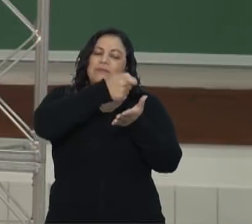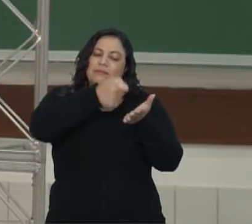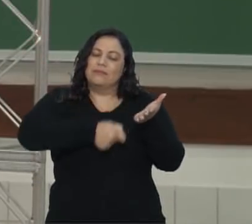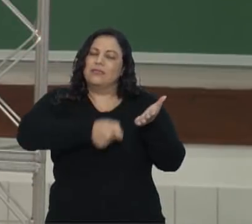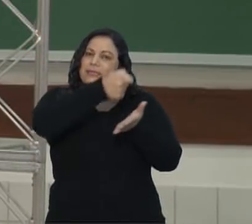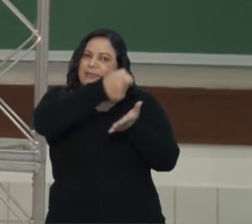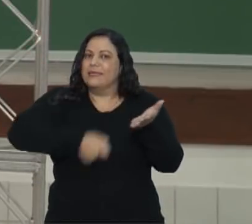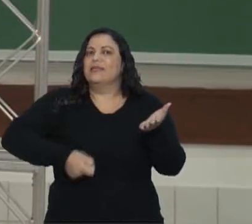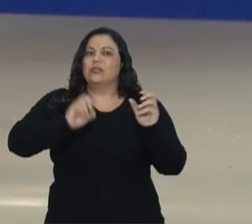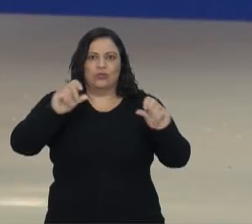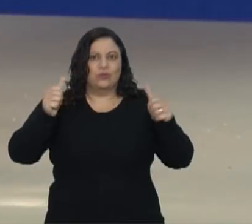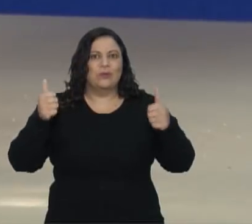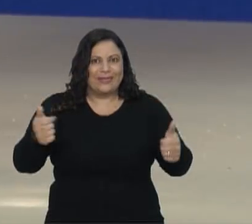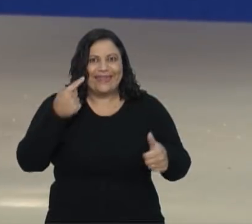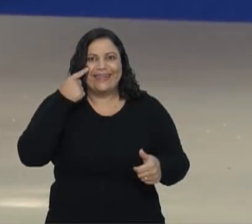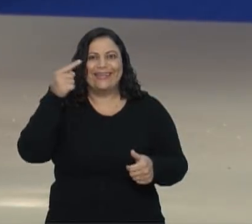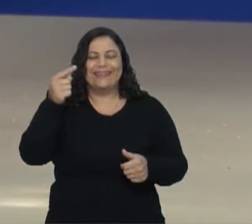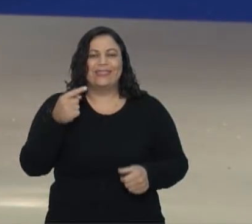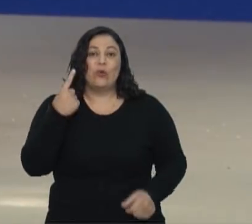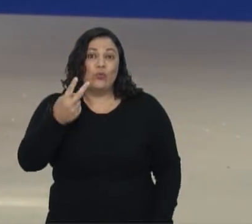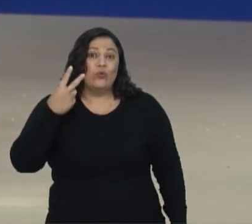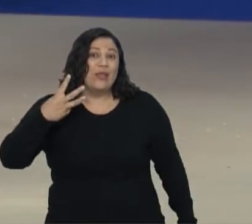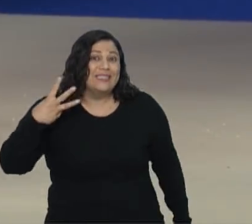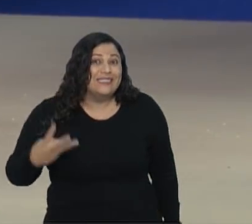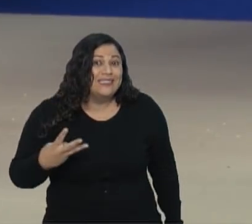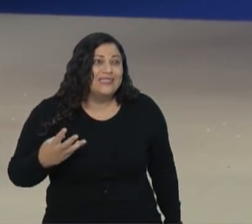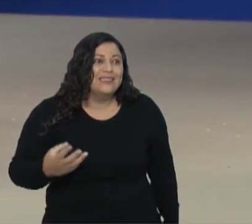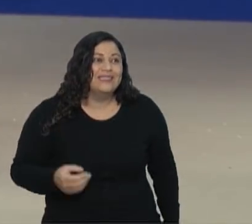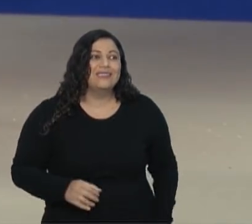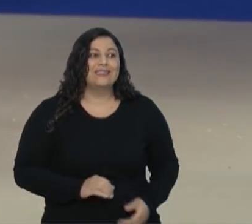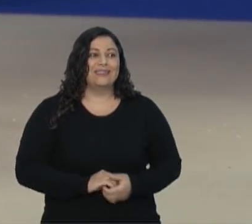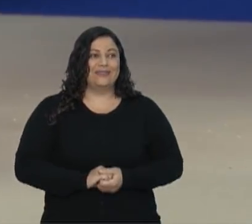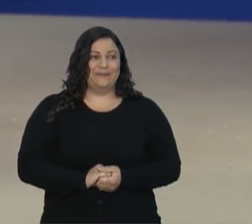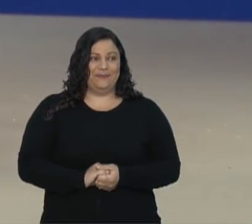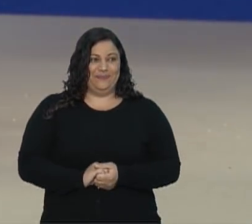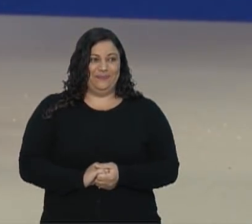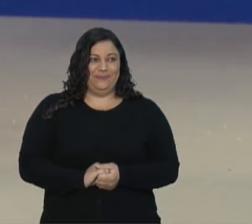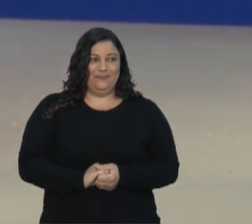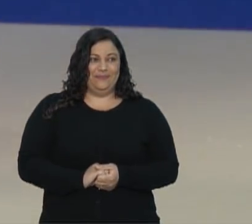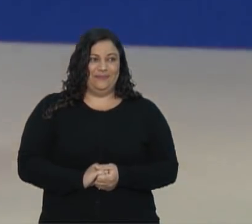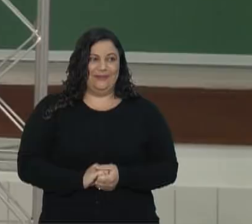repitam isso em casa. Então, vamos lá? 1, 2 e...